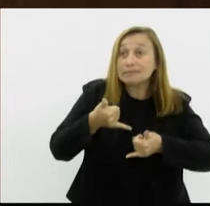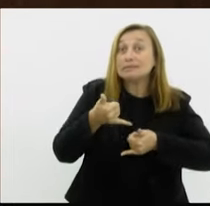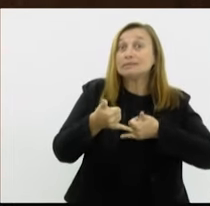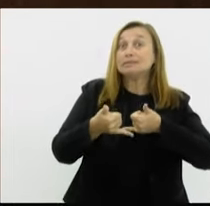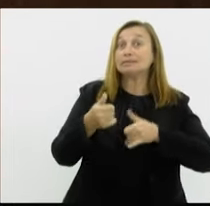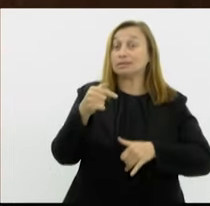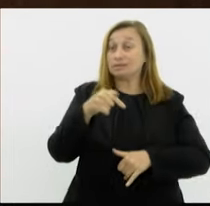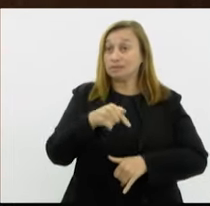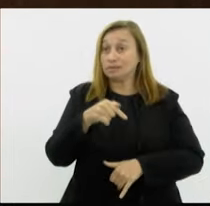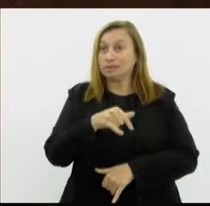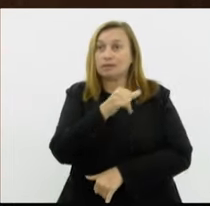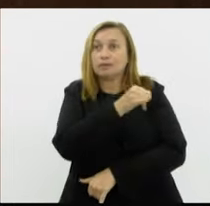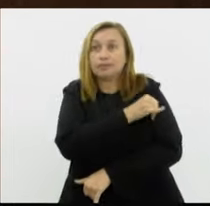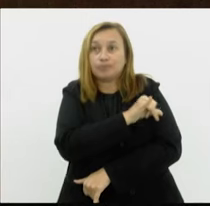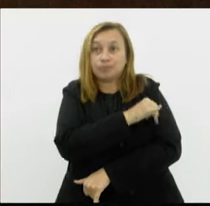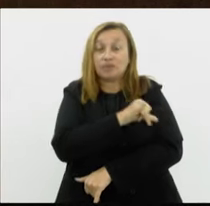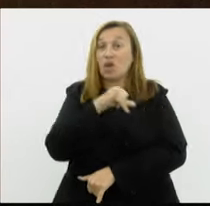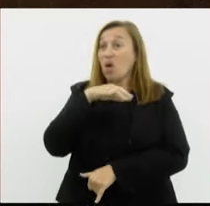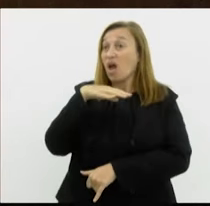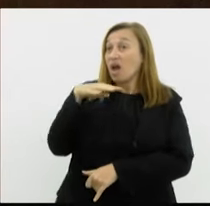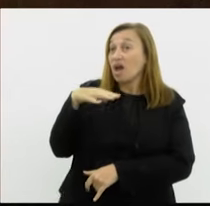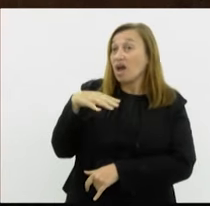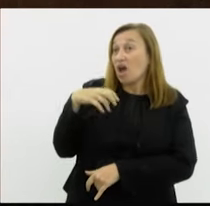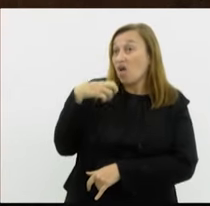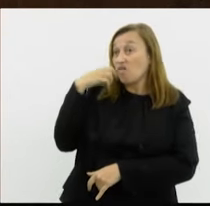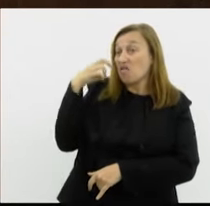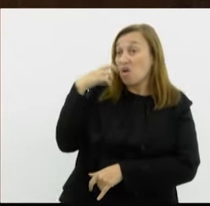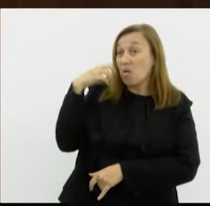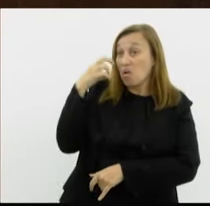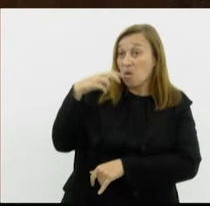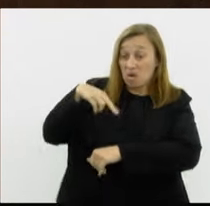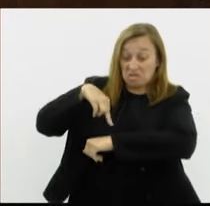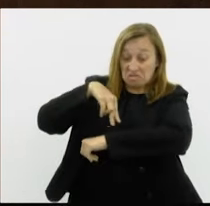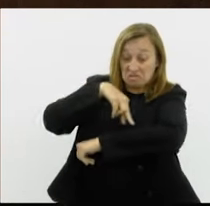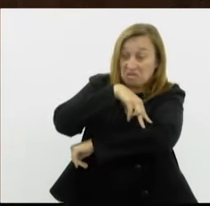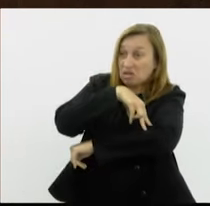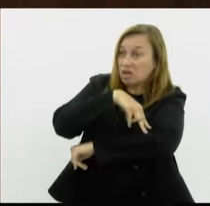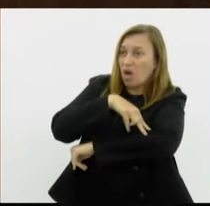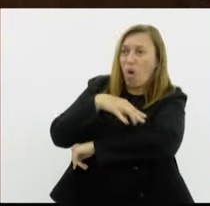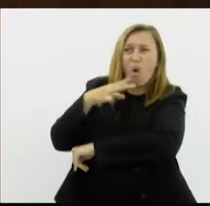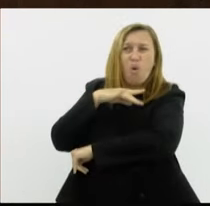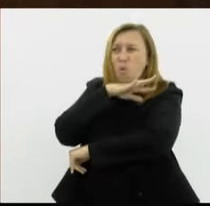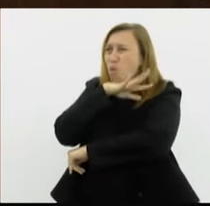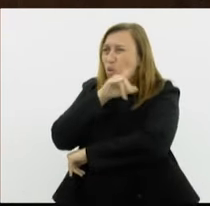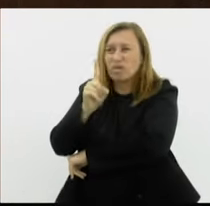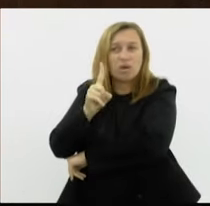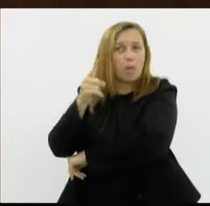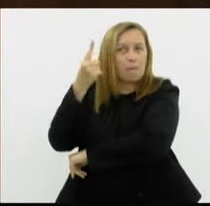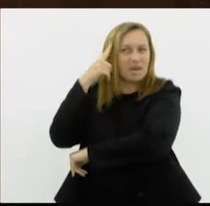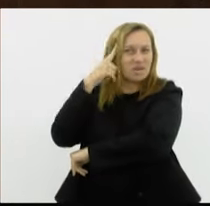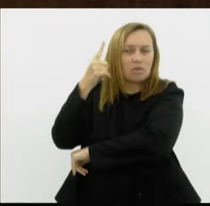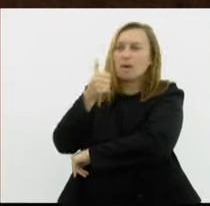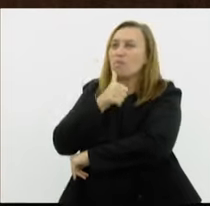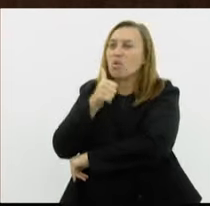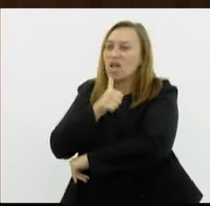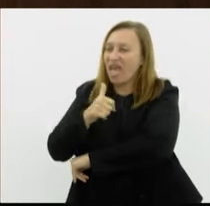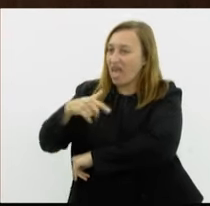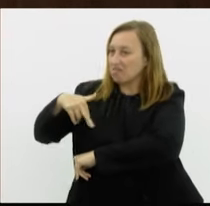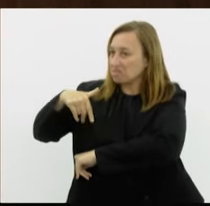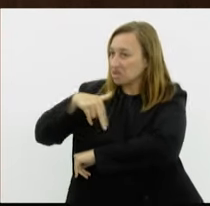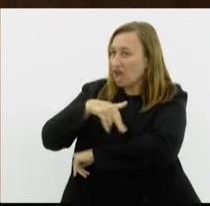cidade, que é uma vergonha essas calçadas. Eu digo que essas calçadas não foram pensadas para mulher andar, só para